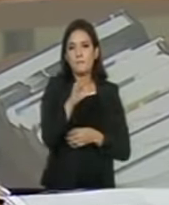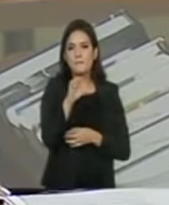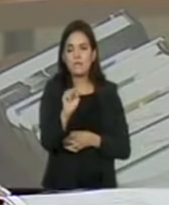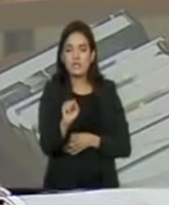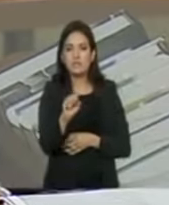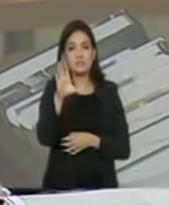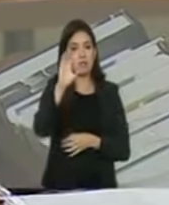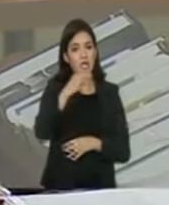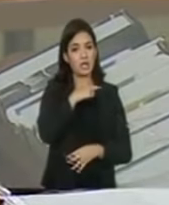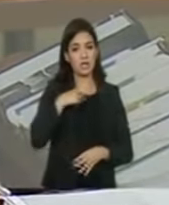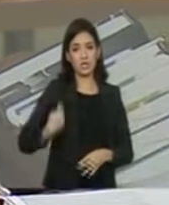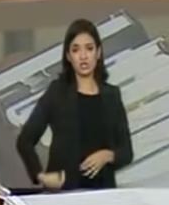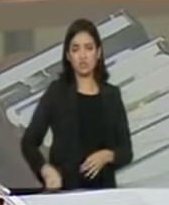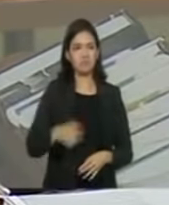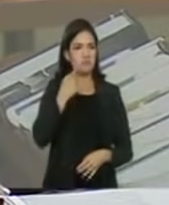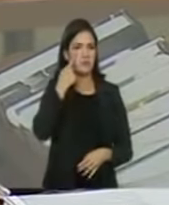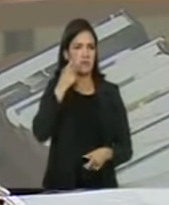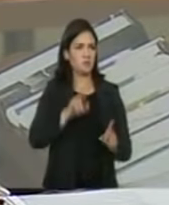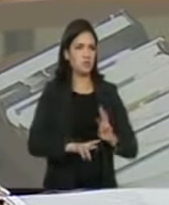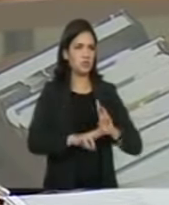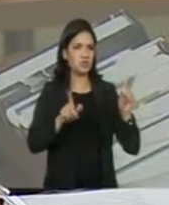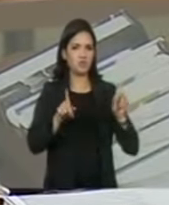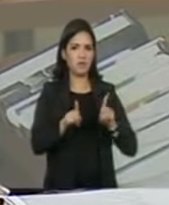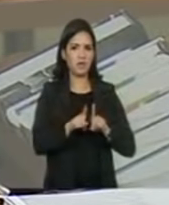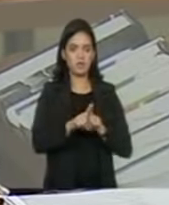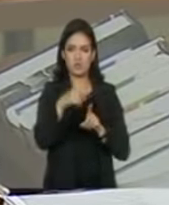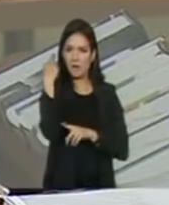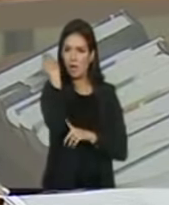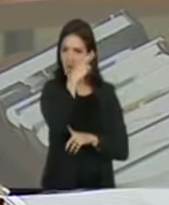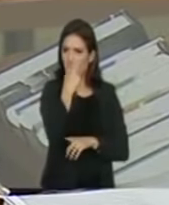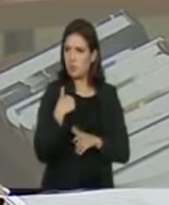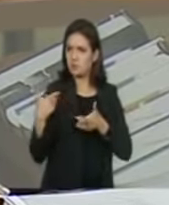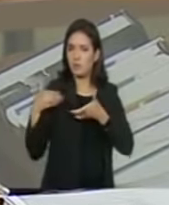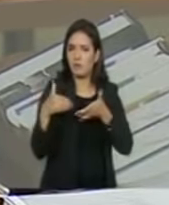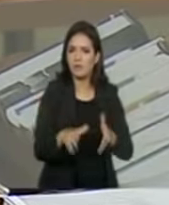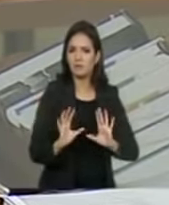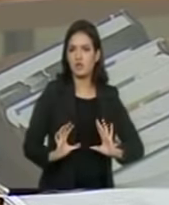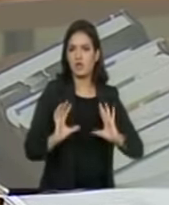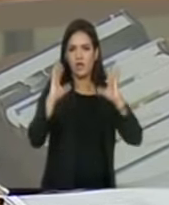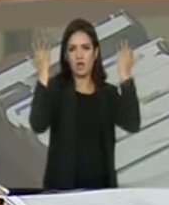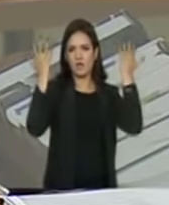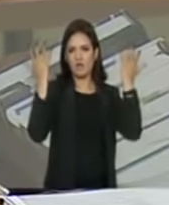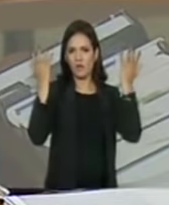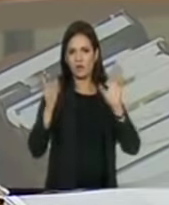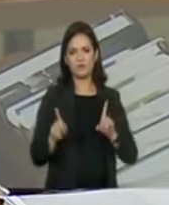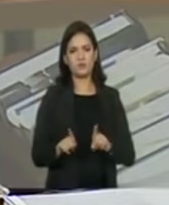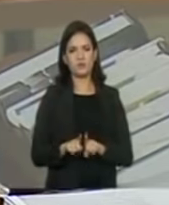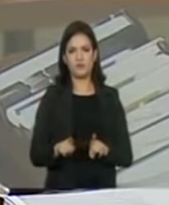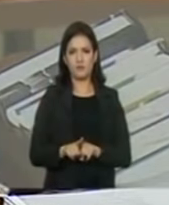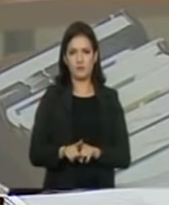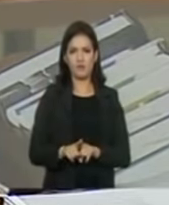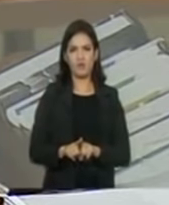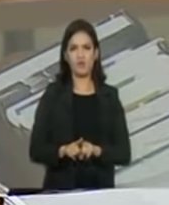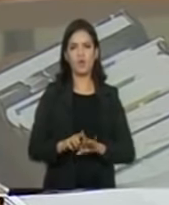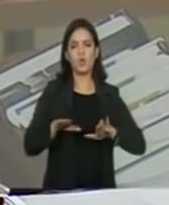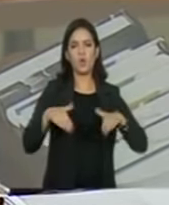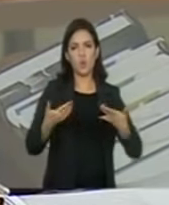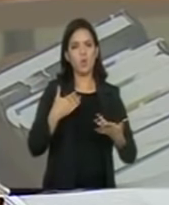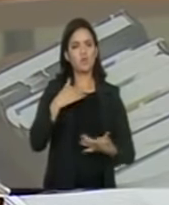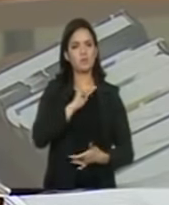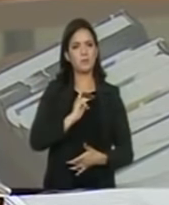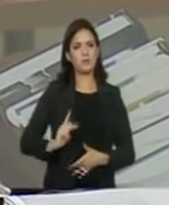ambiente totalmente distinto também na rússia participei de eventos de cúpula quando fui presidente desta